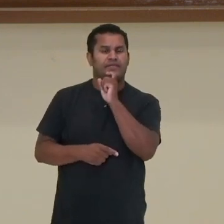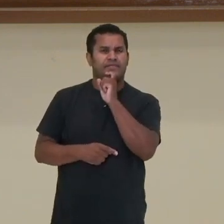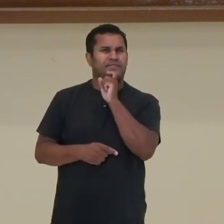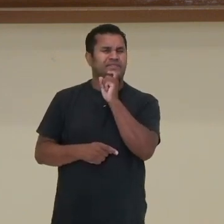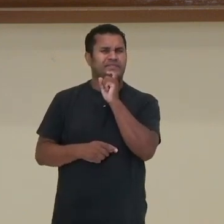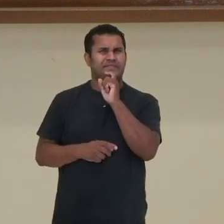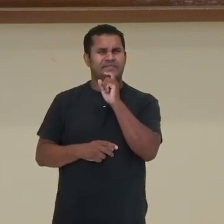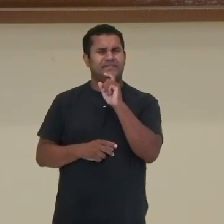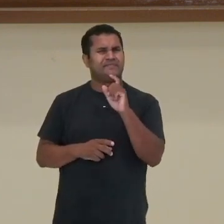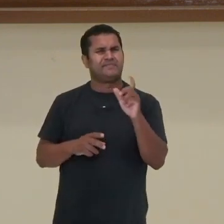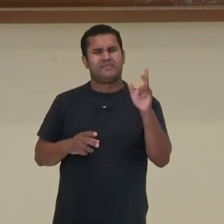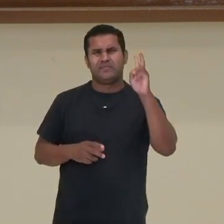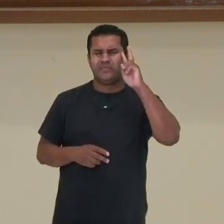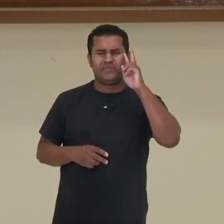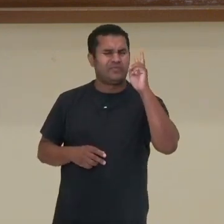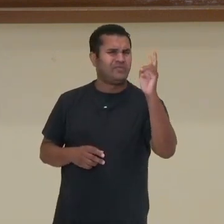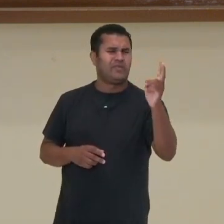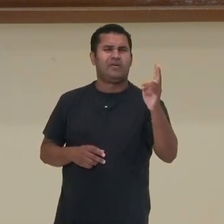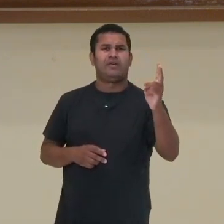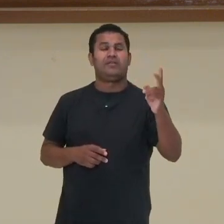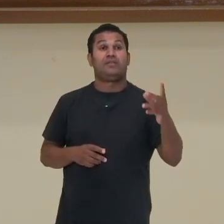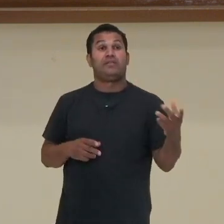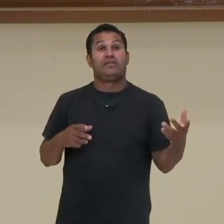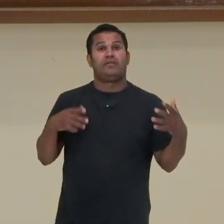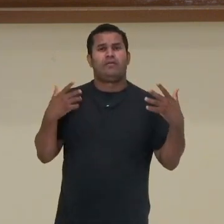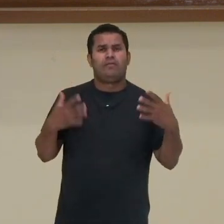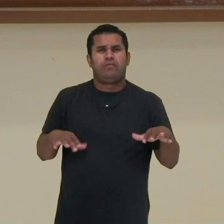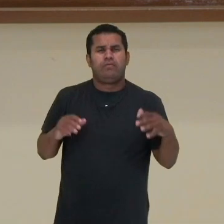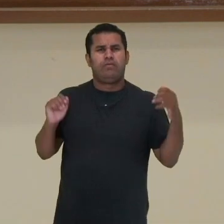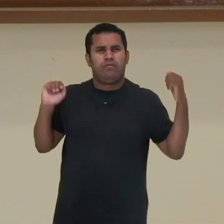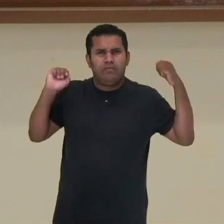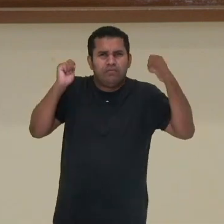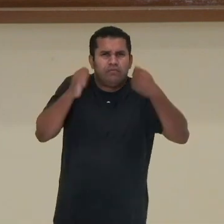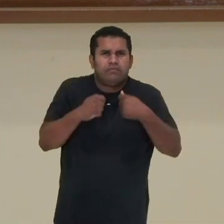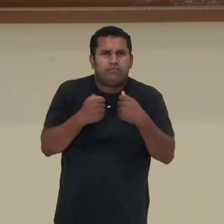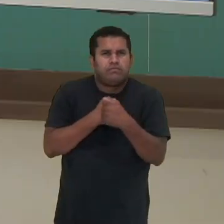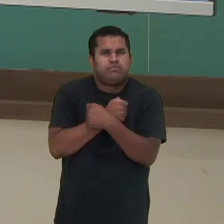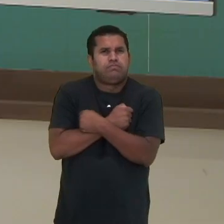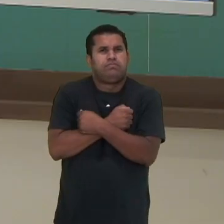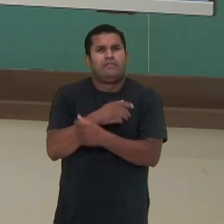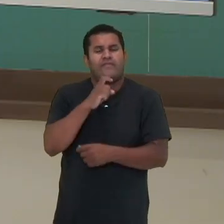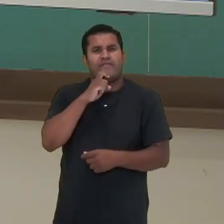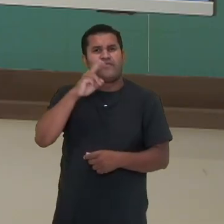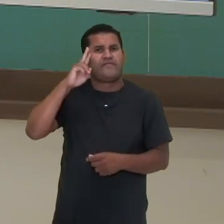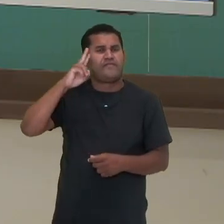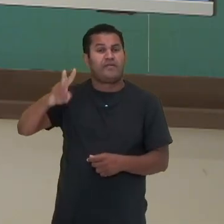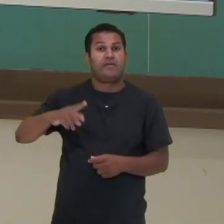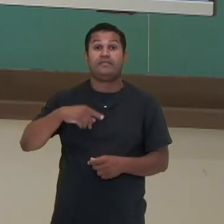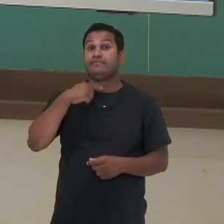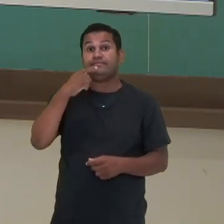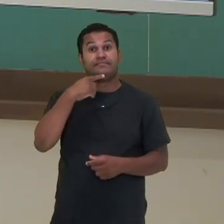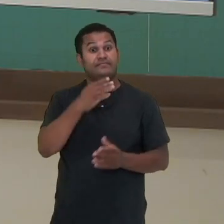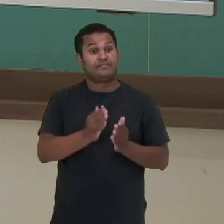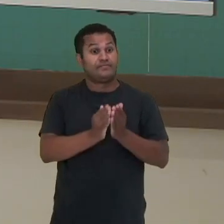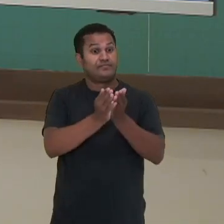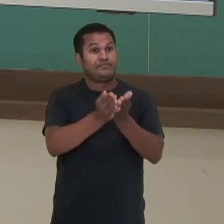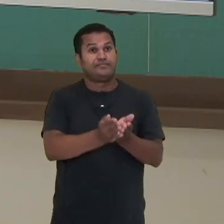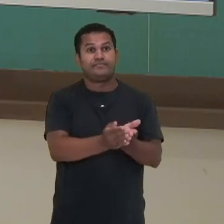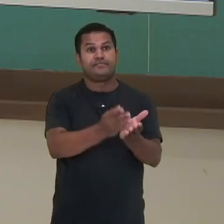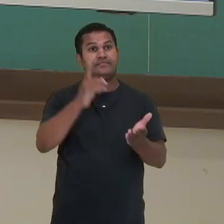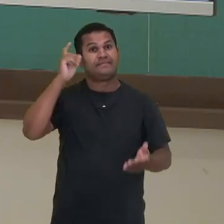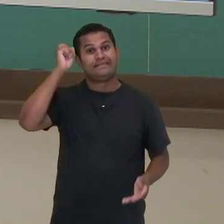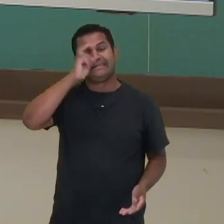ficava intransponível. E aí, mas ele consegue descobrir alguns pontos aqui da América do Norte nessa expedição,